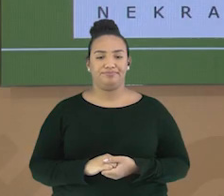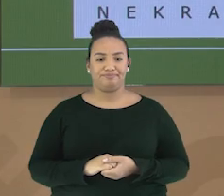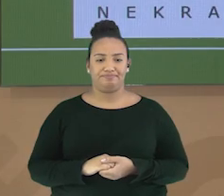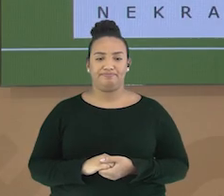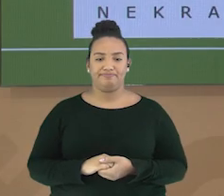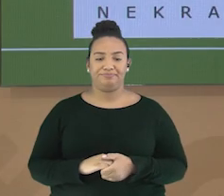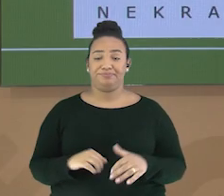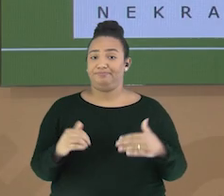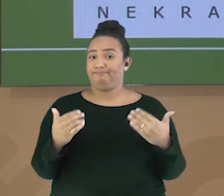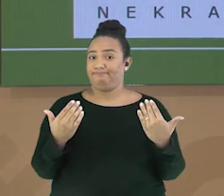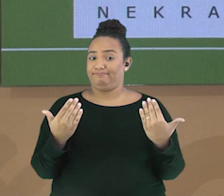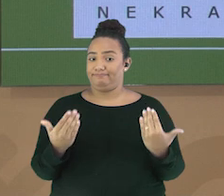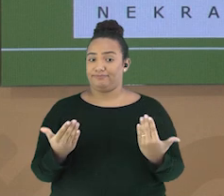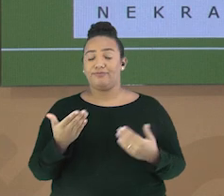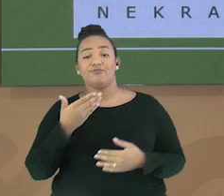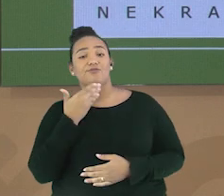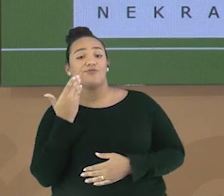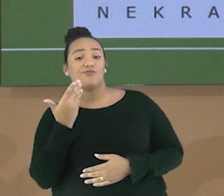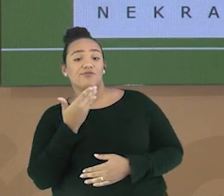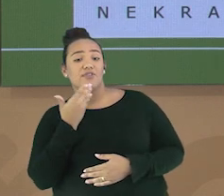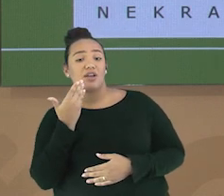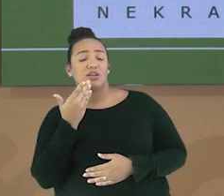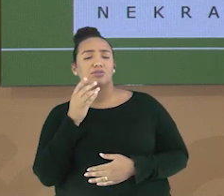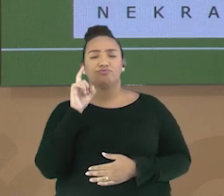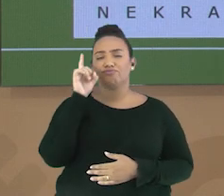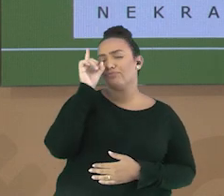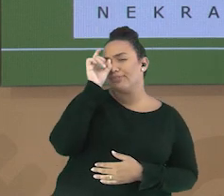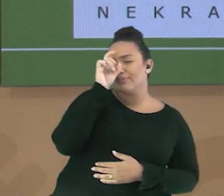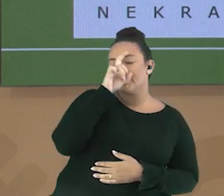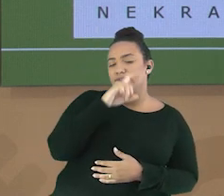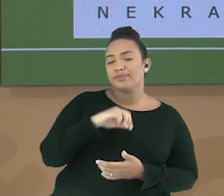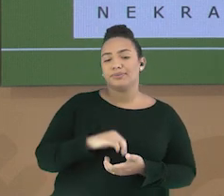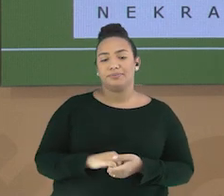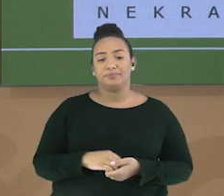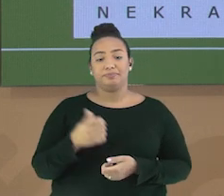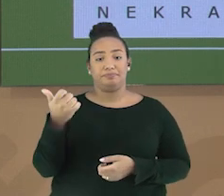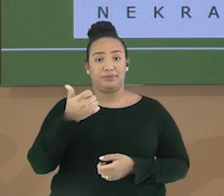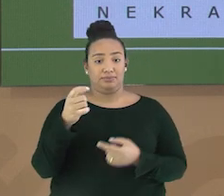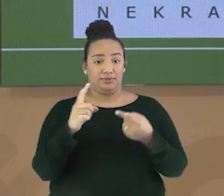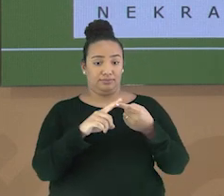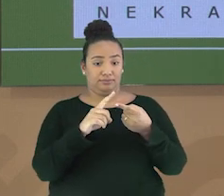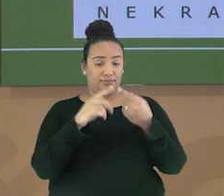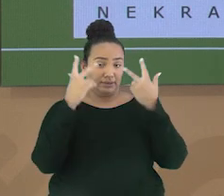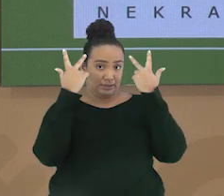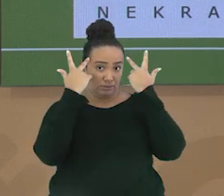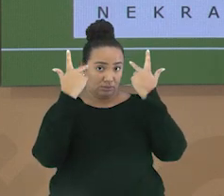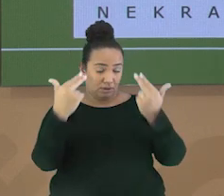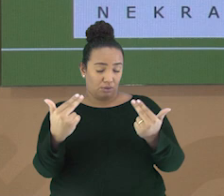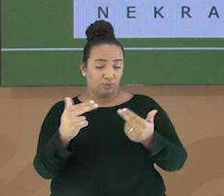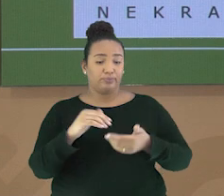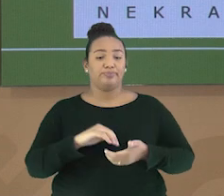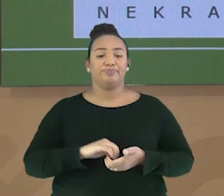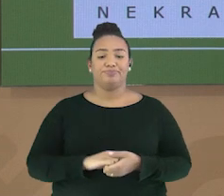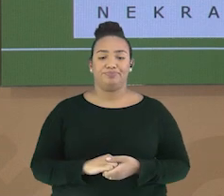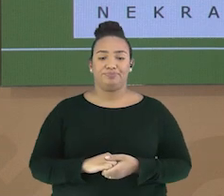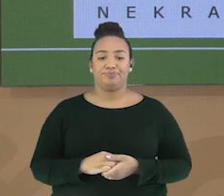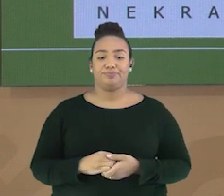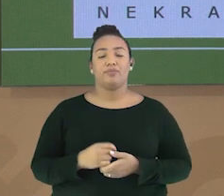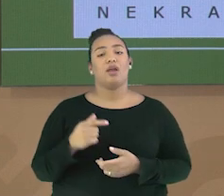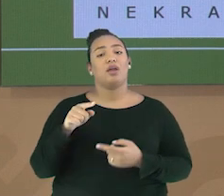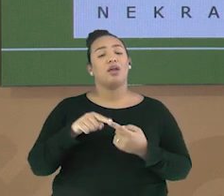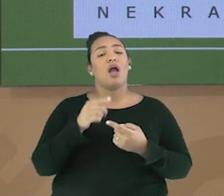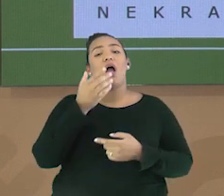Então, foi fácil ou não foi? Primeiro, vamos localizar os alimentos naturais, que são aqueles